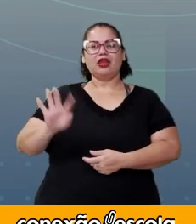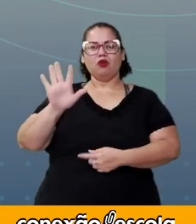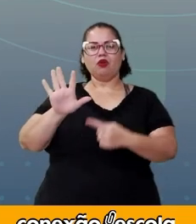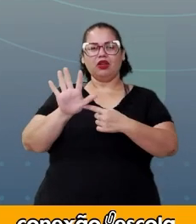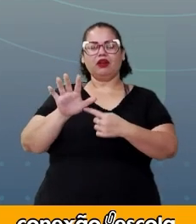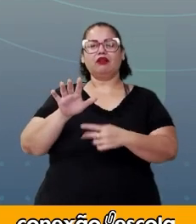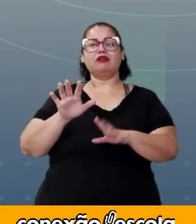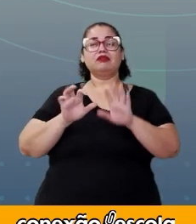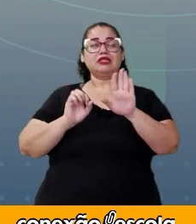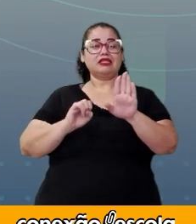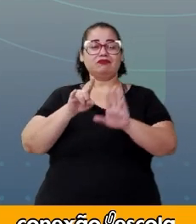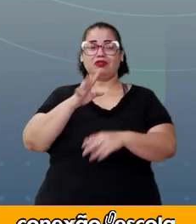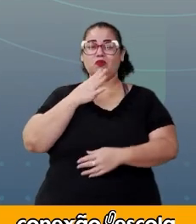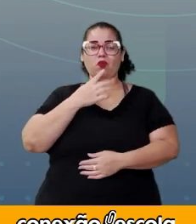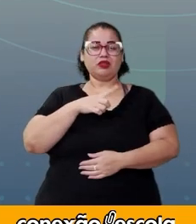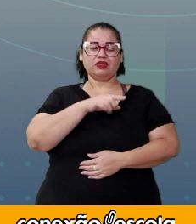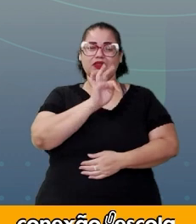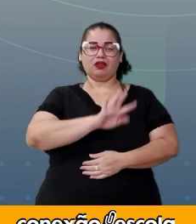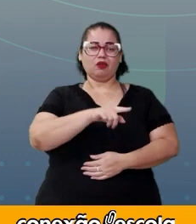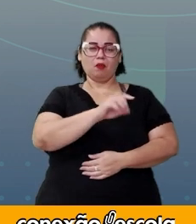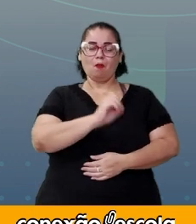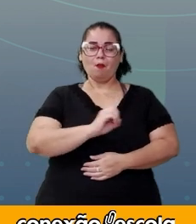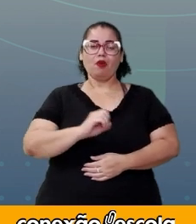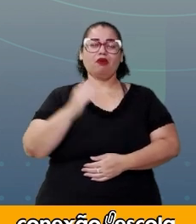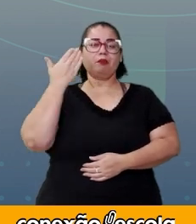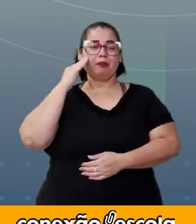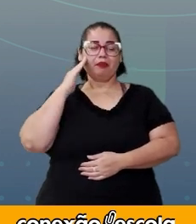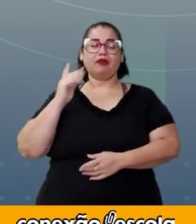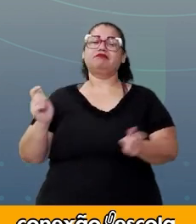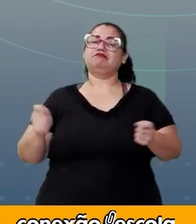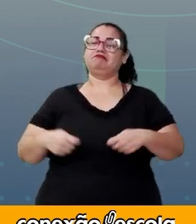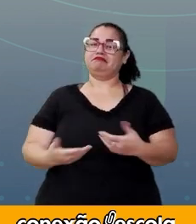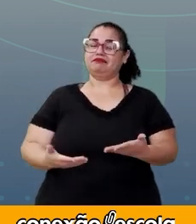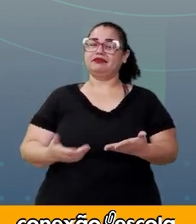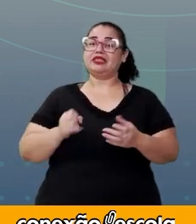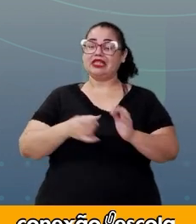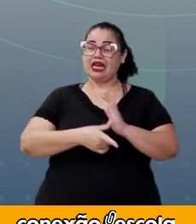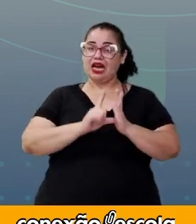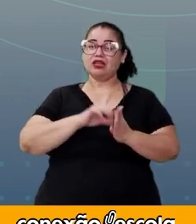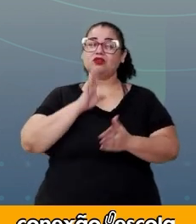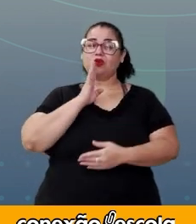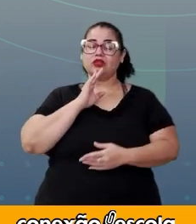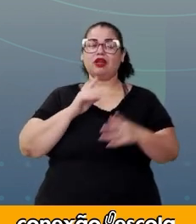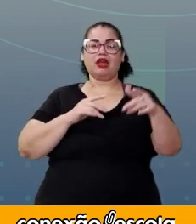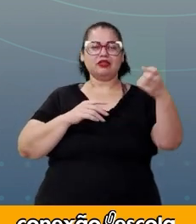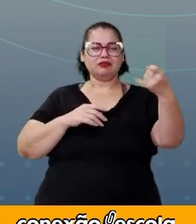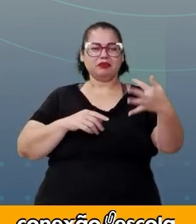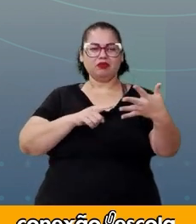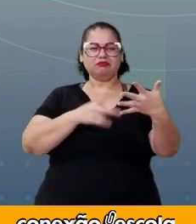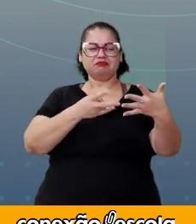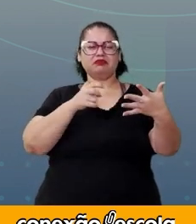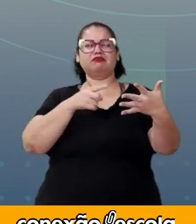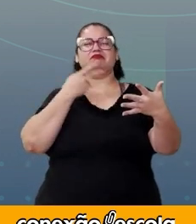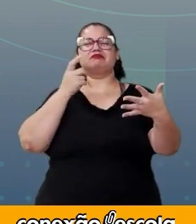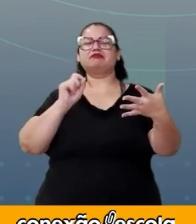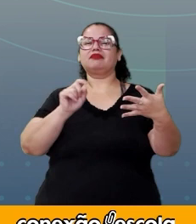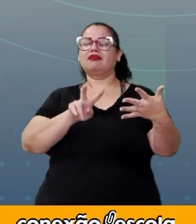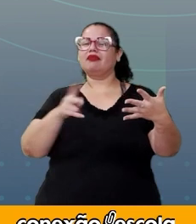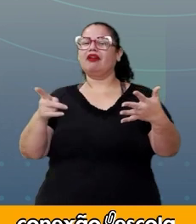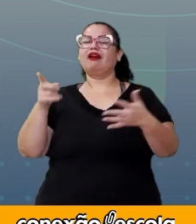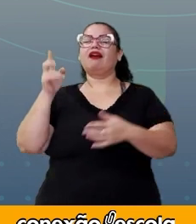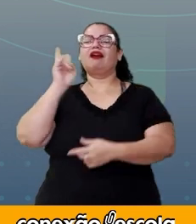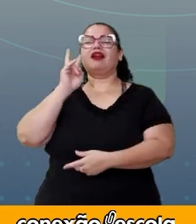que você conheça essa teoria para entender a relação dela com a fala dele e que